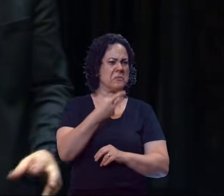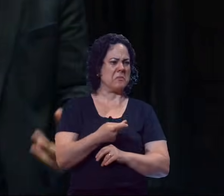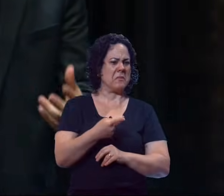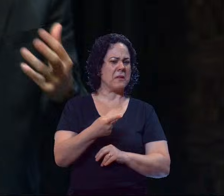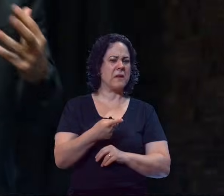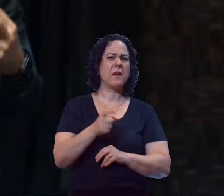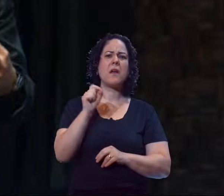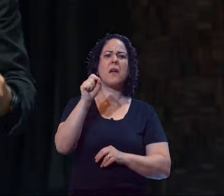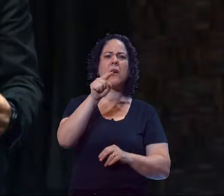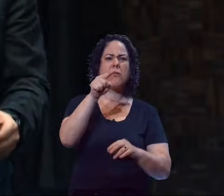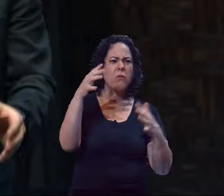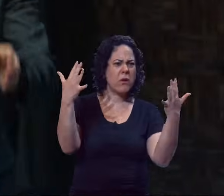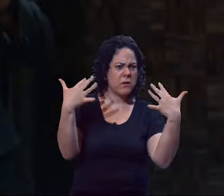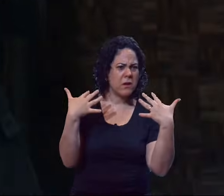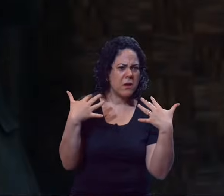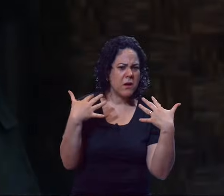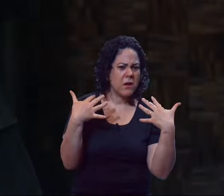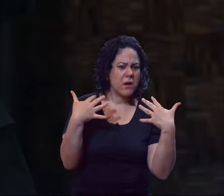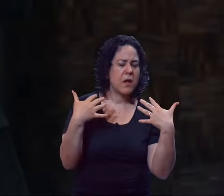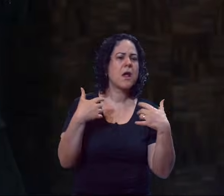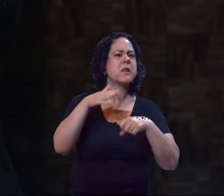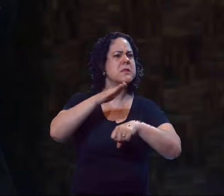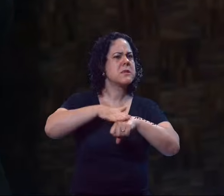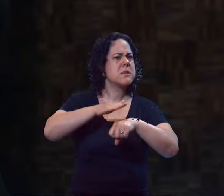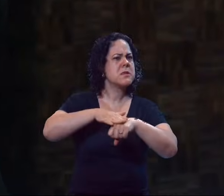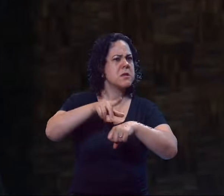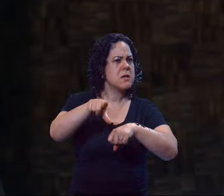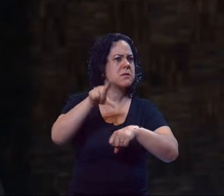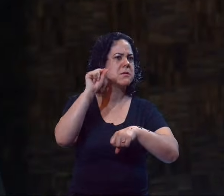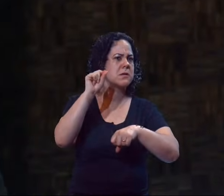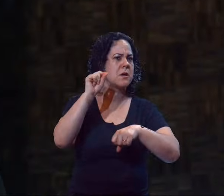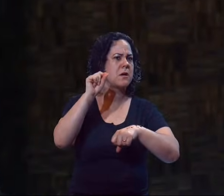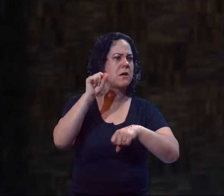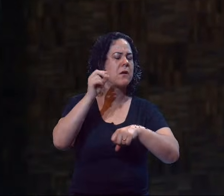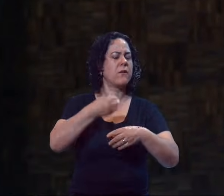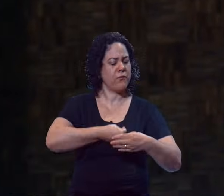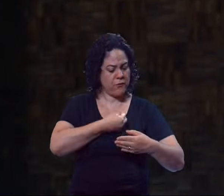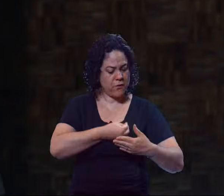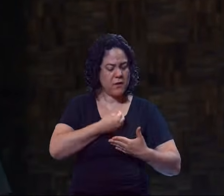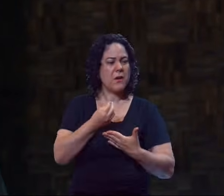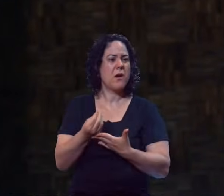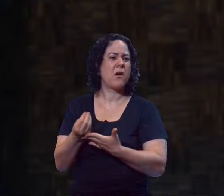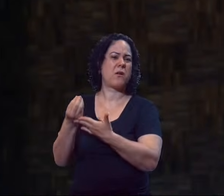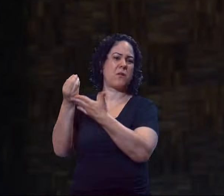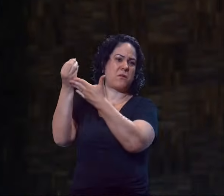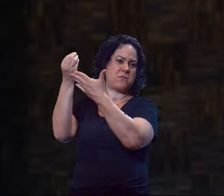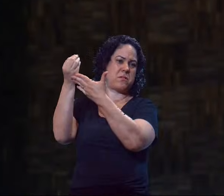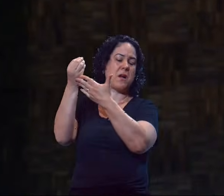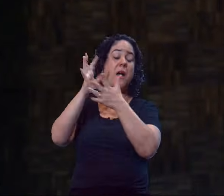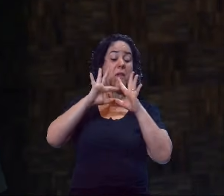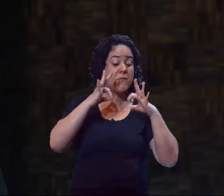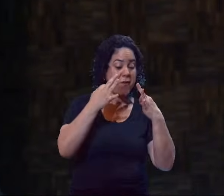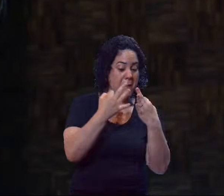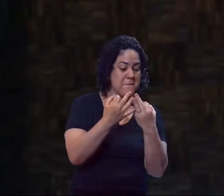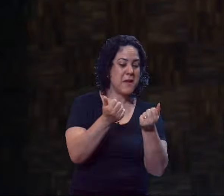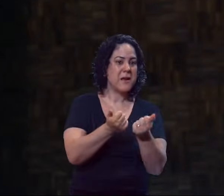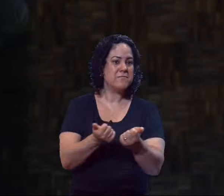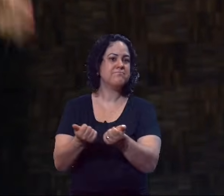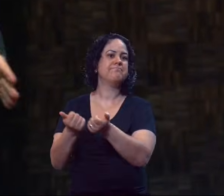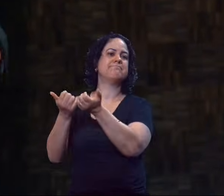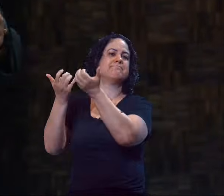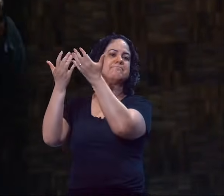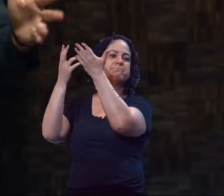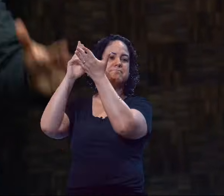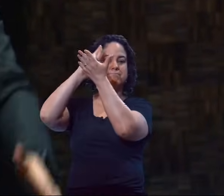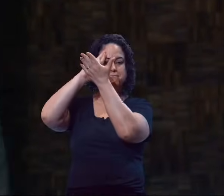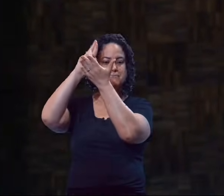está aqui, olha para mim, tome uma decisão. Consagrar a sua família ao